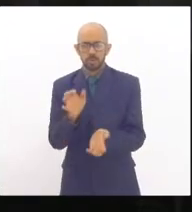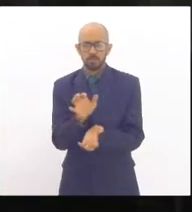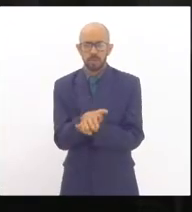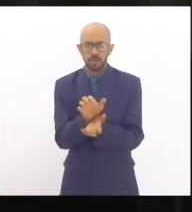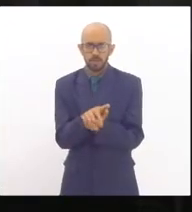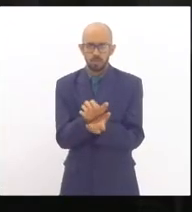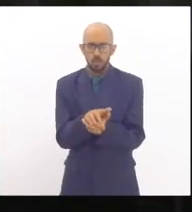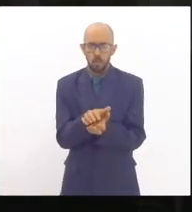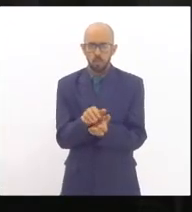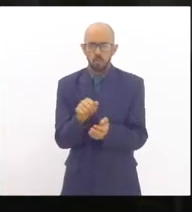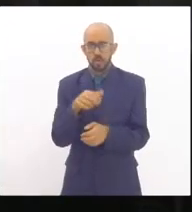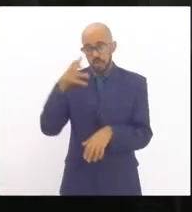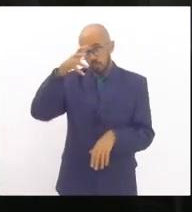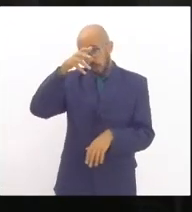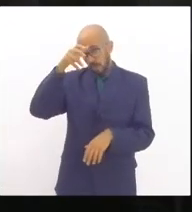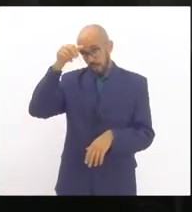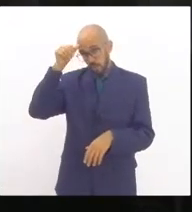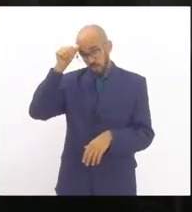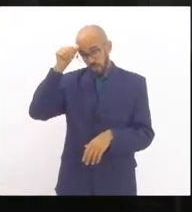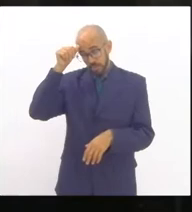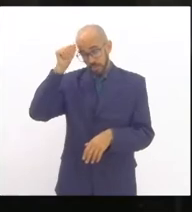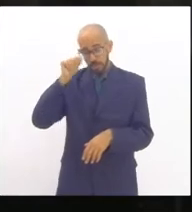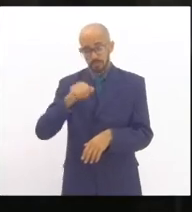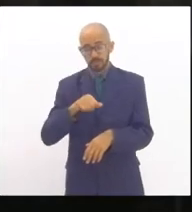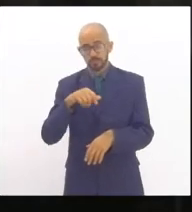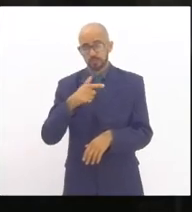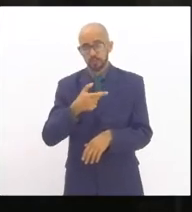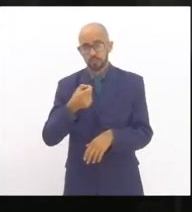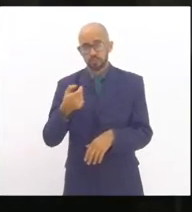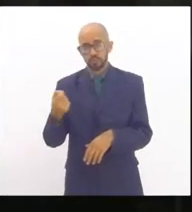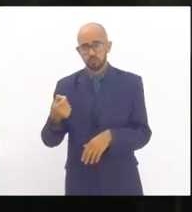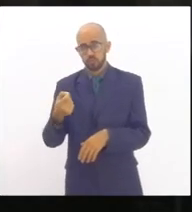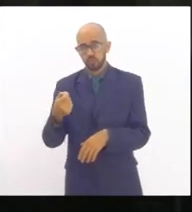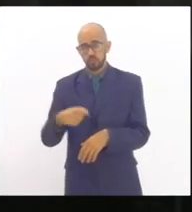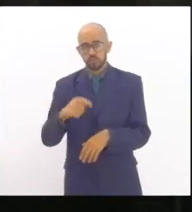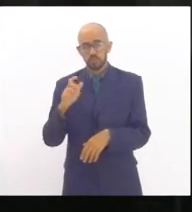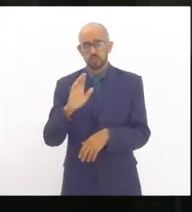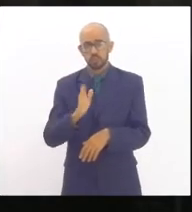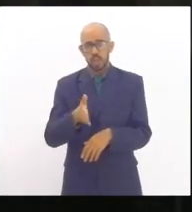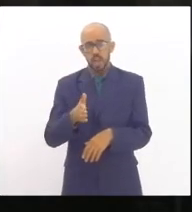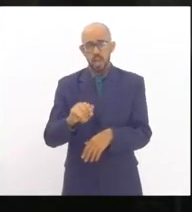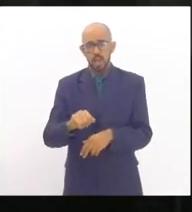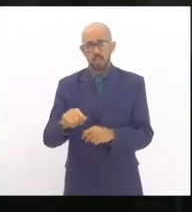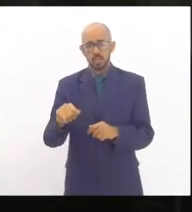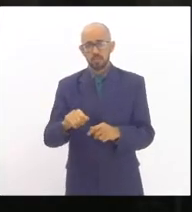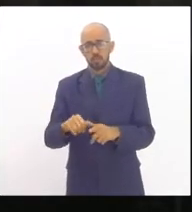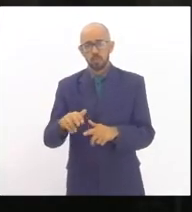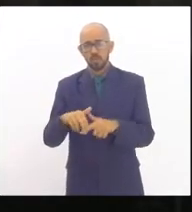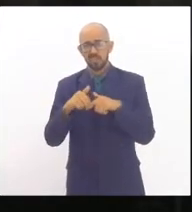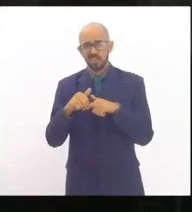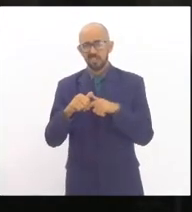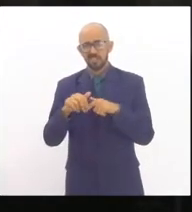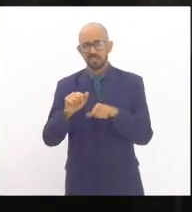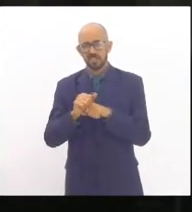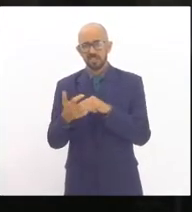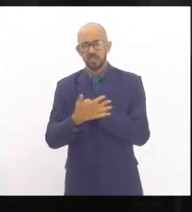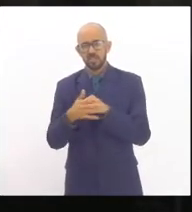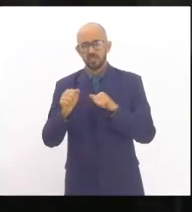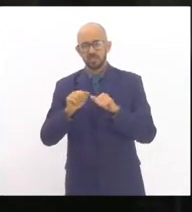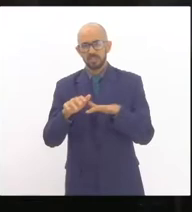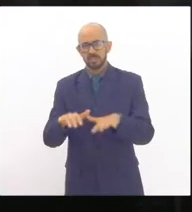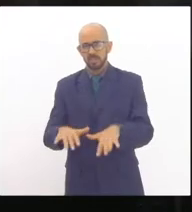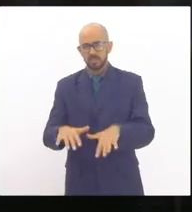estado do Amazonas né e em 2020 já no âmbito da cor verde 19 nós